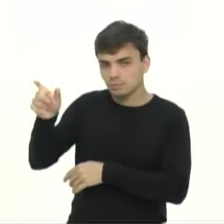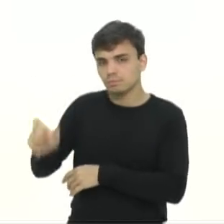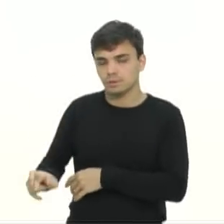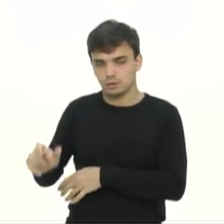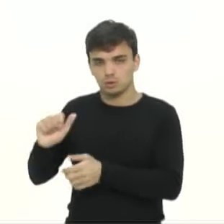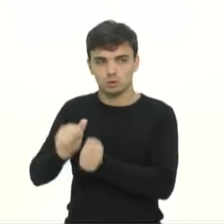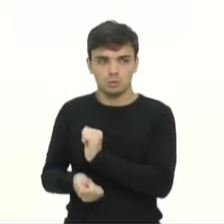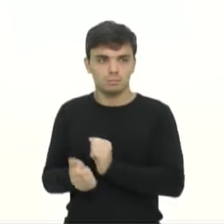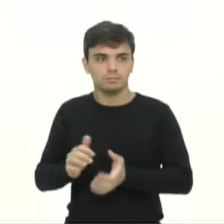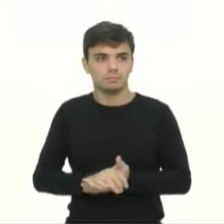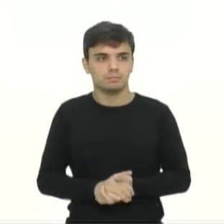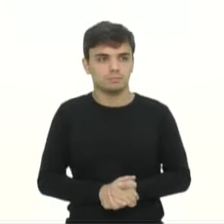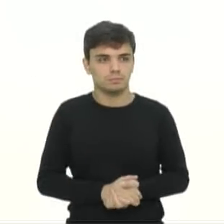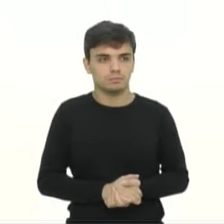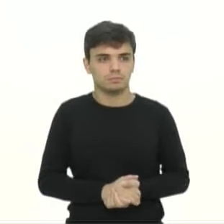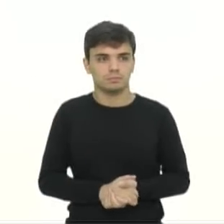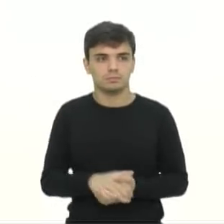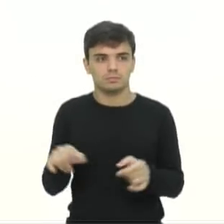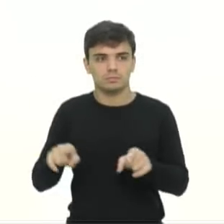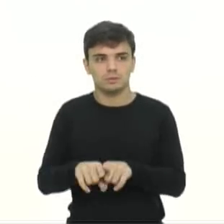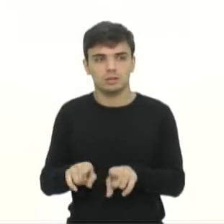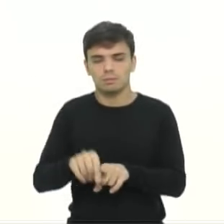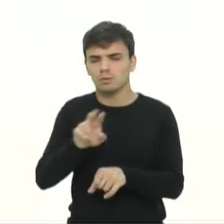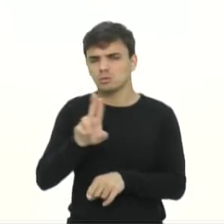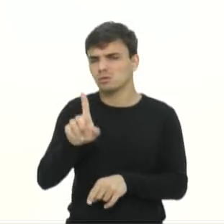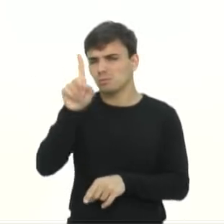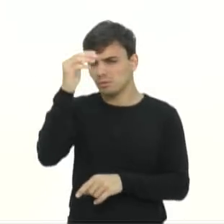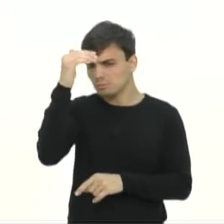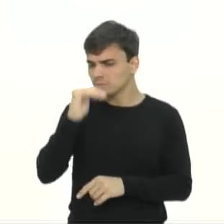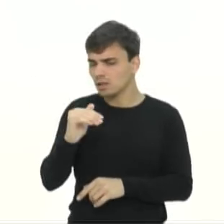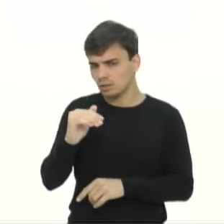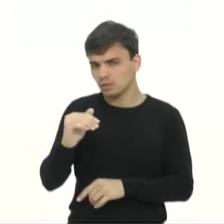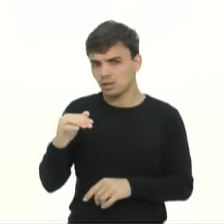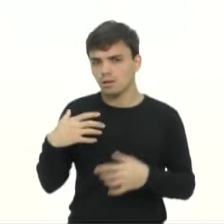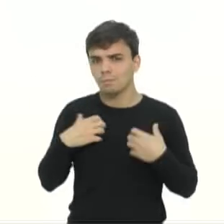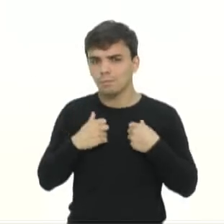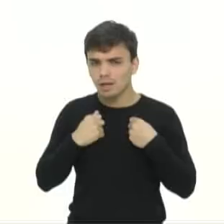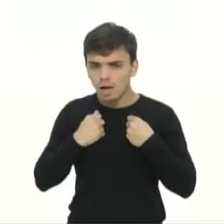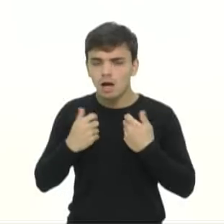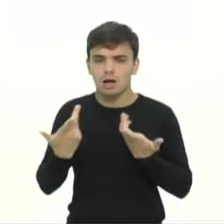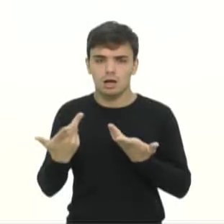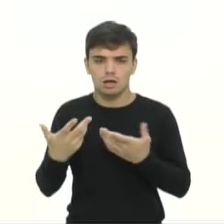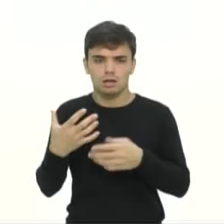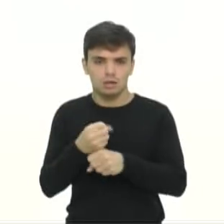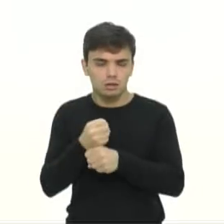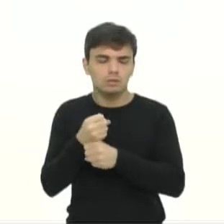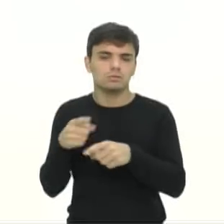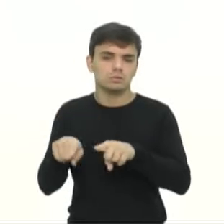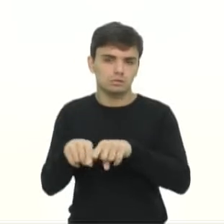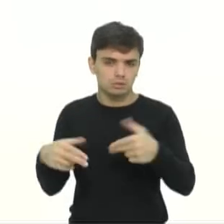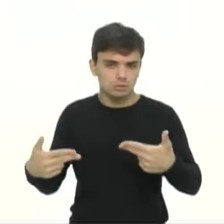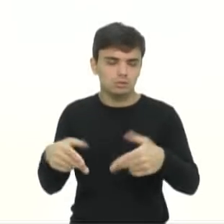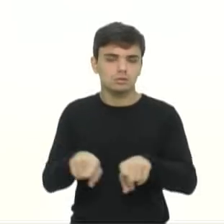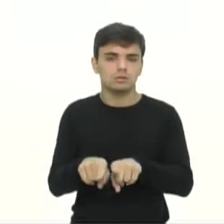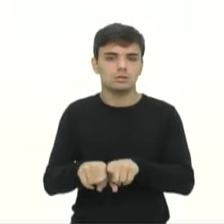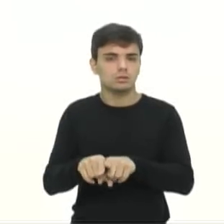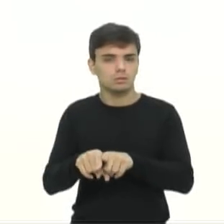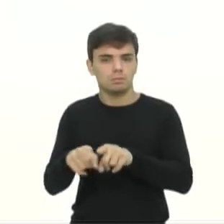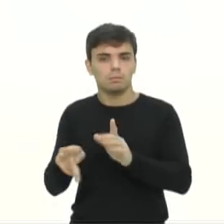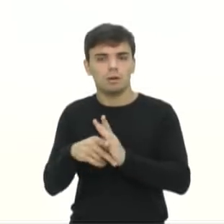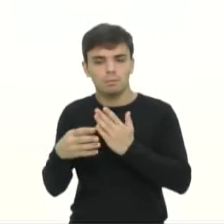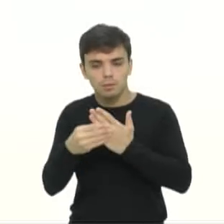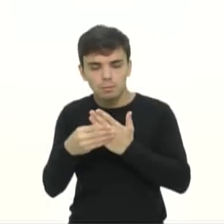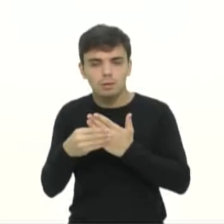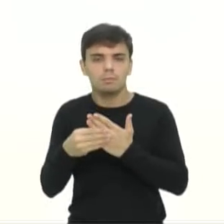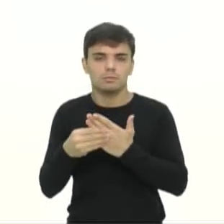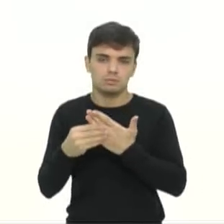kumikata, né, que é o quê? Que é a pegada no kimono, não são mais penalizadas hoje. Então a pegada cruzada, a pegada pistola, torniquete, né, a pegada com os dedos por